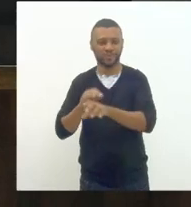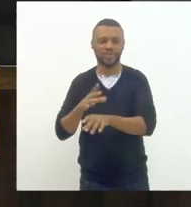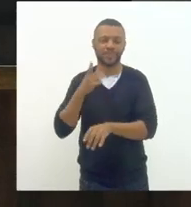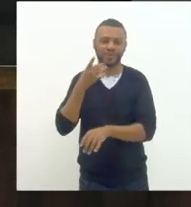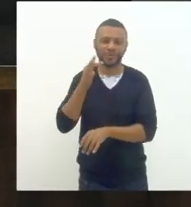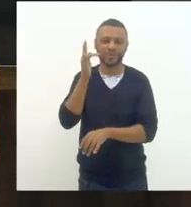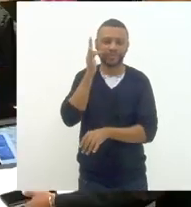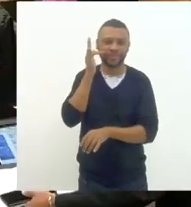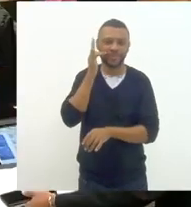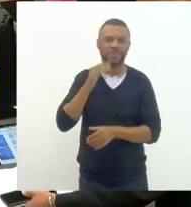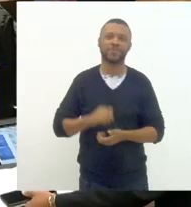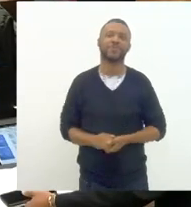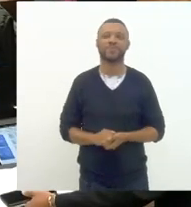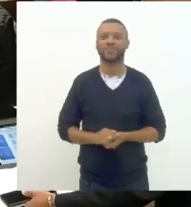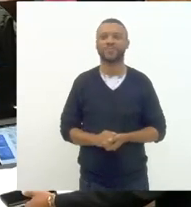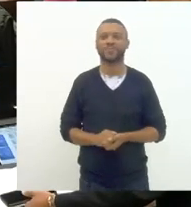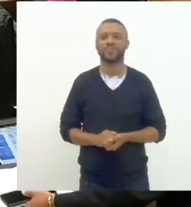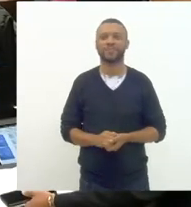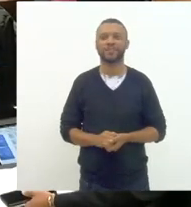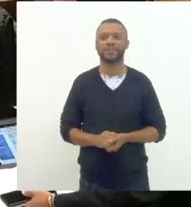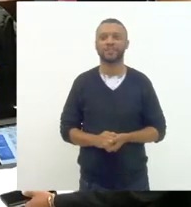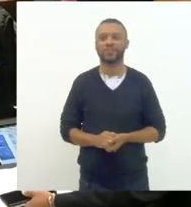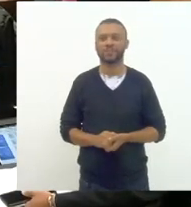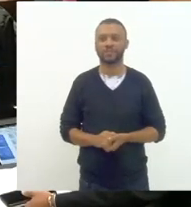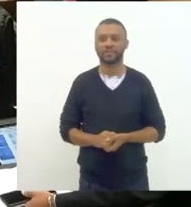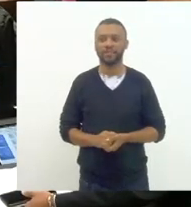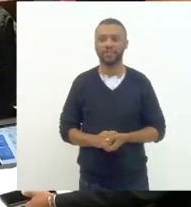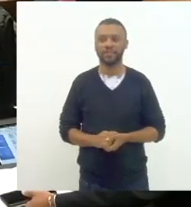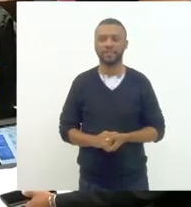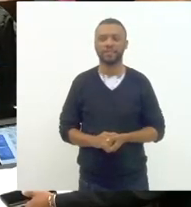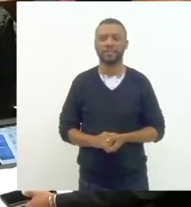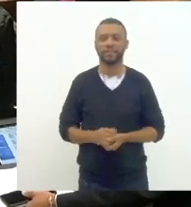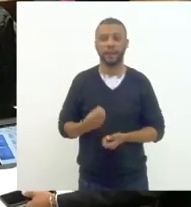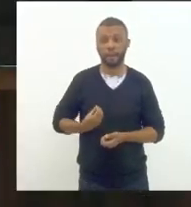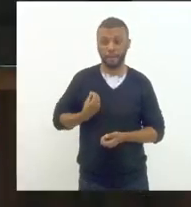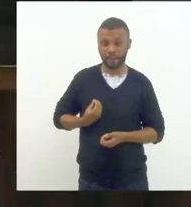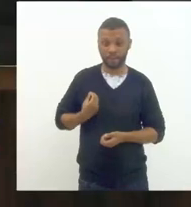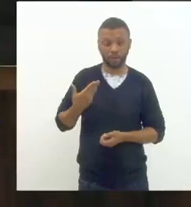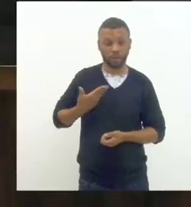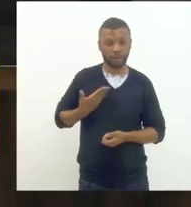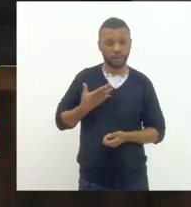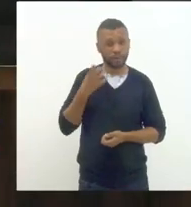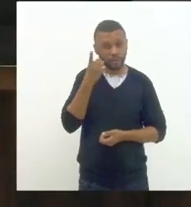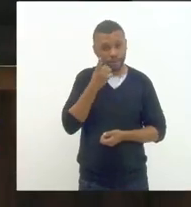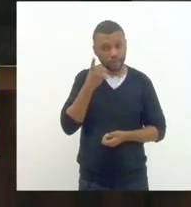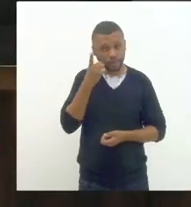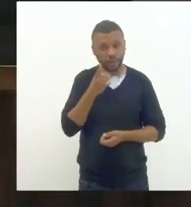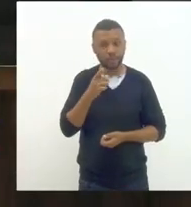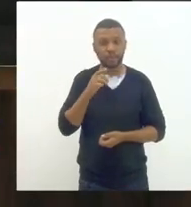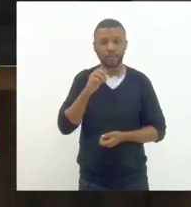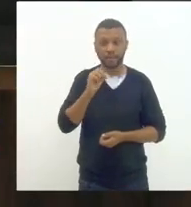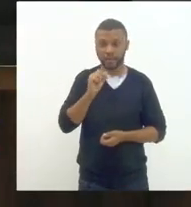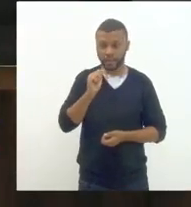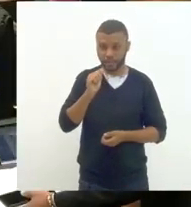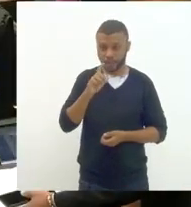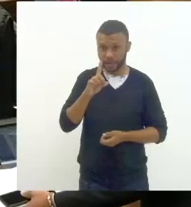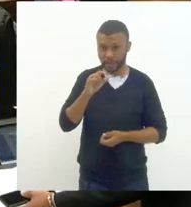Serafini. Deputado Flávio Serafini. Está presente o nosso amigo deputado Sadi Noel,